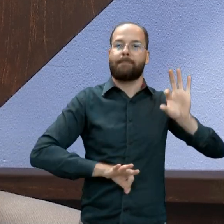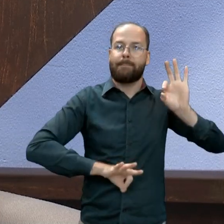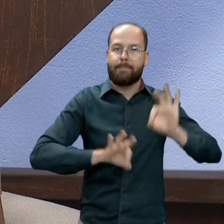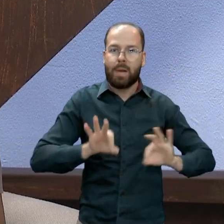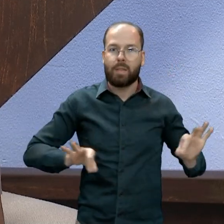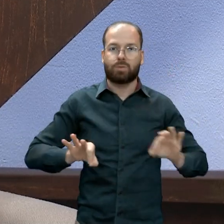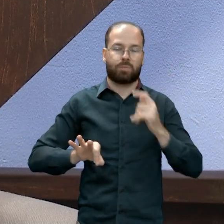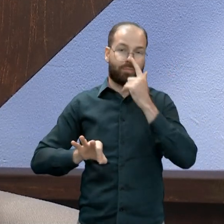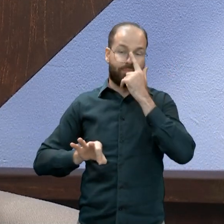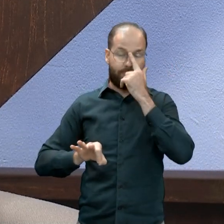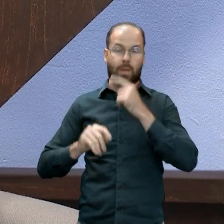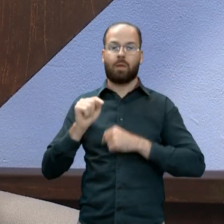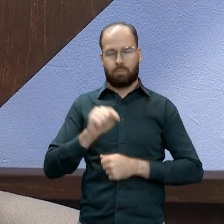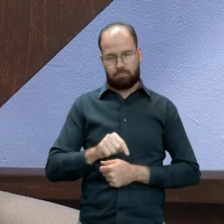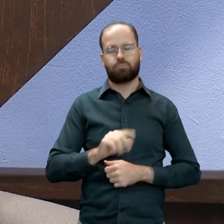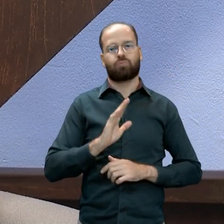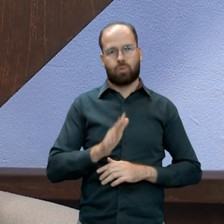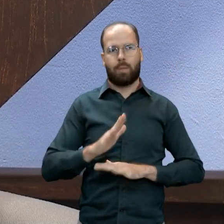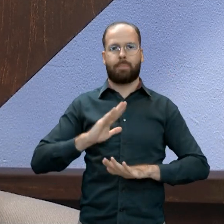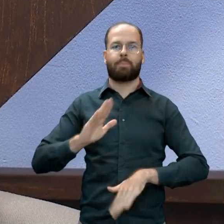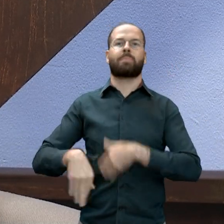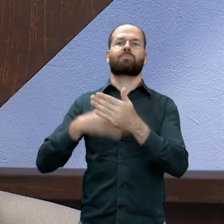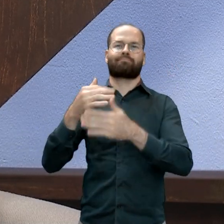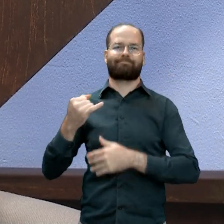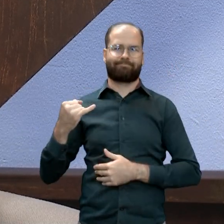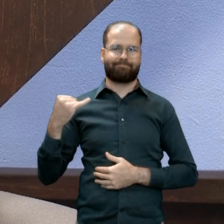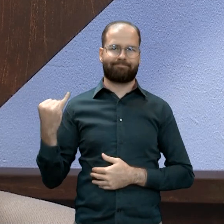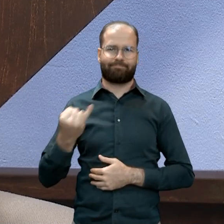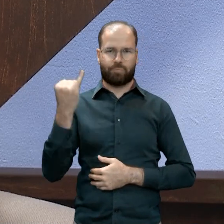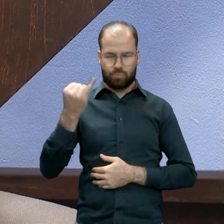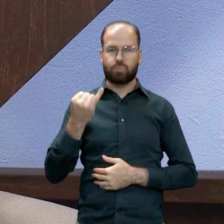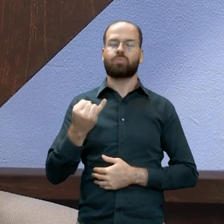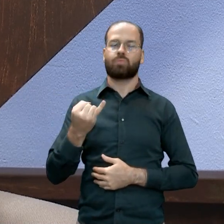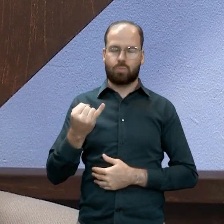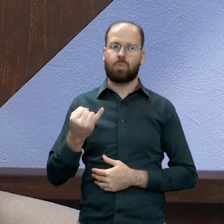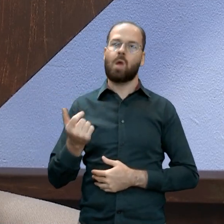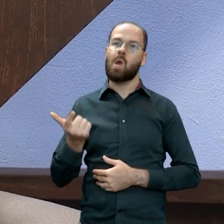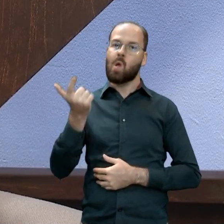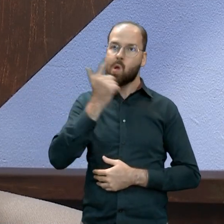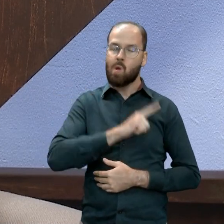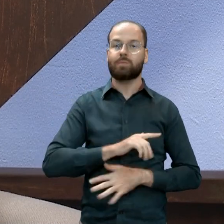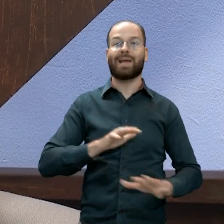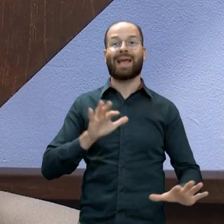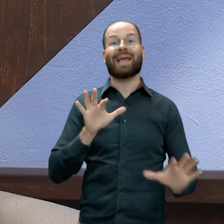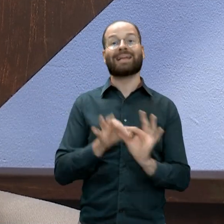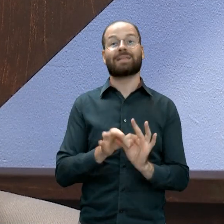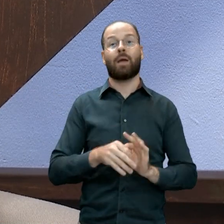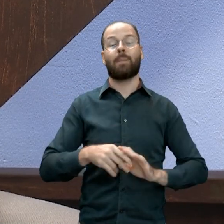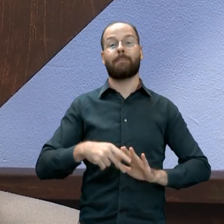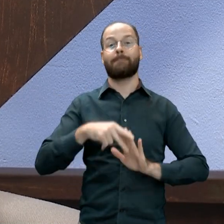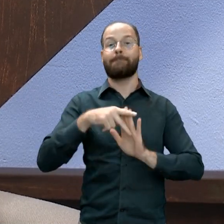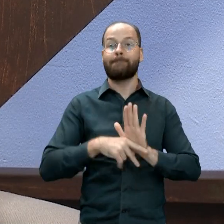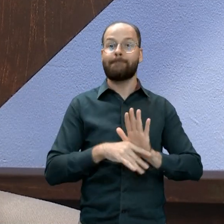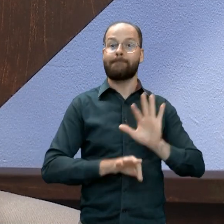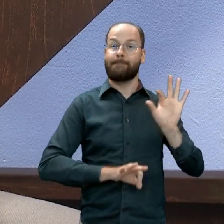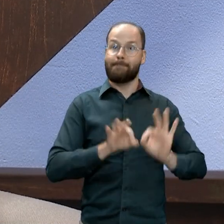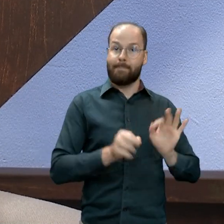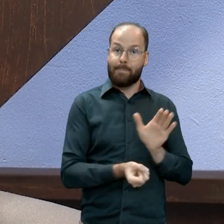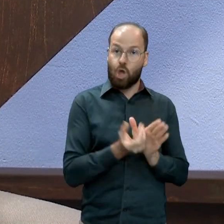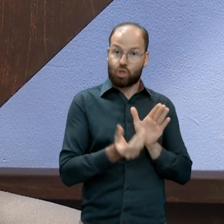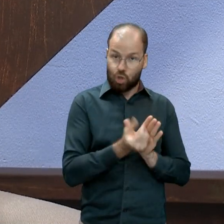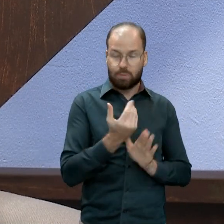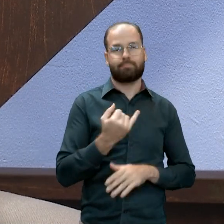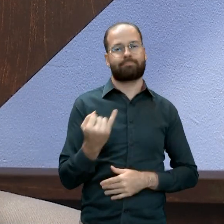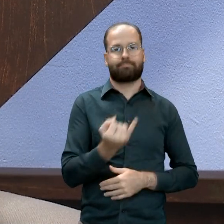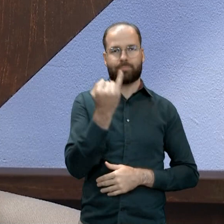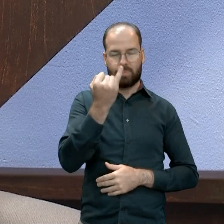acho que isso aí teve um avanço significativo que trouxe uma integração entre os projetistas importante.